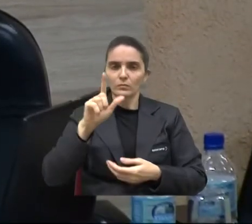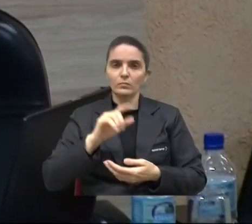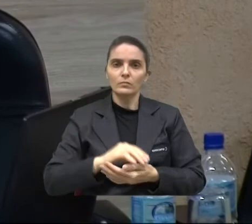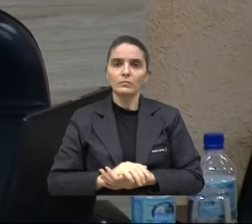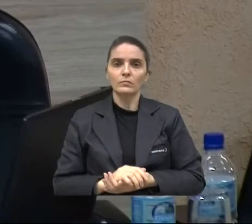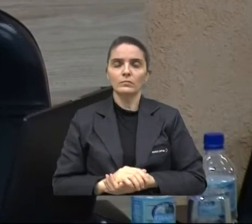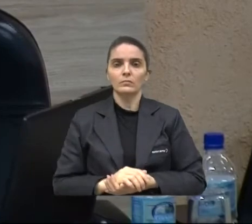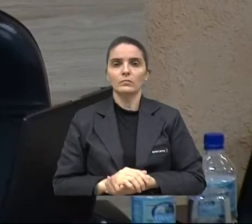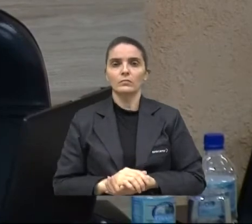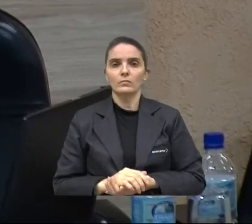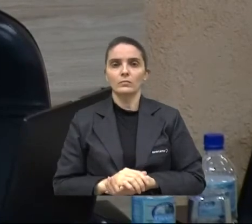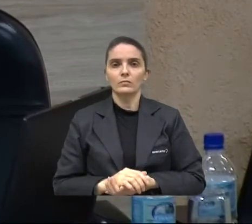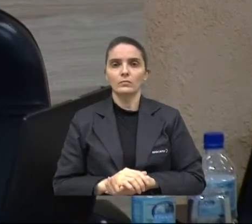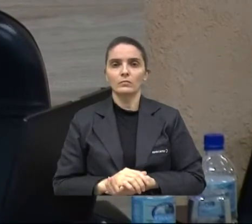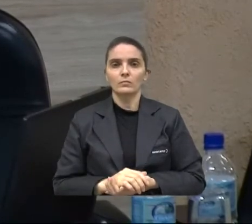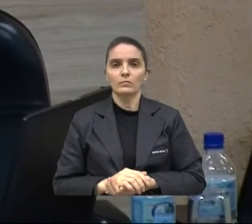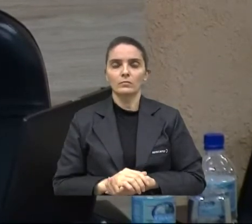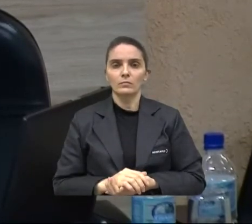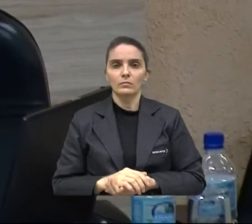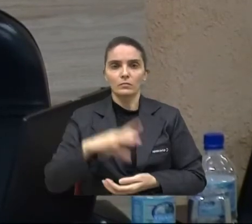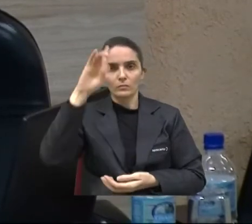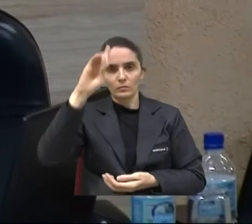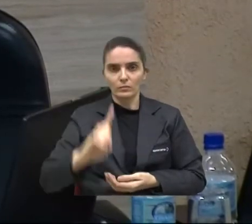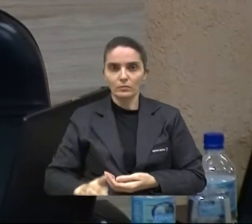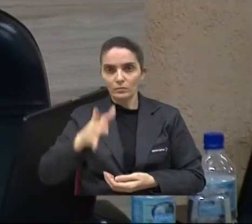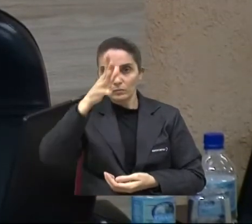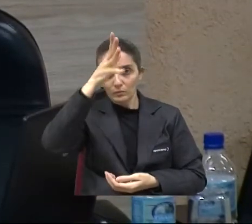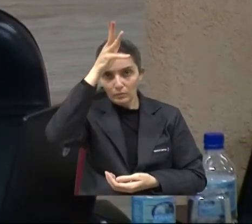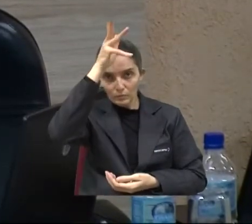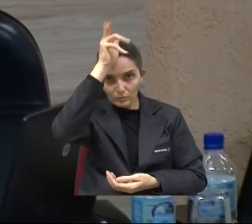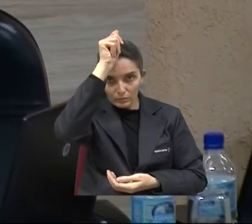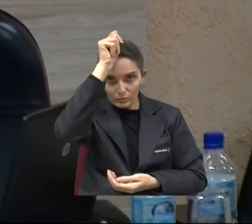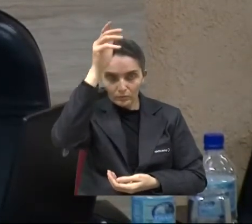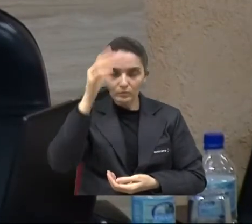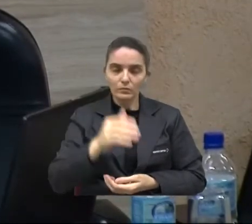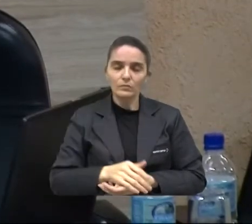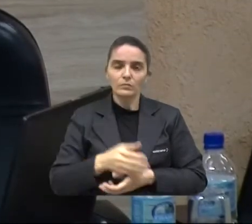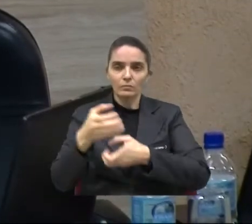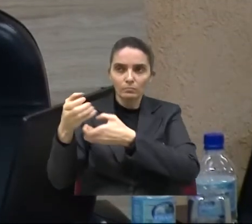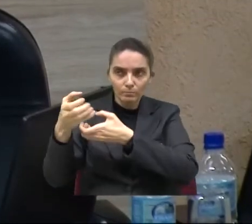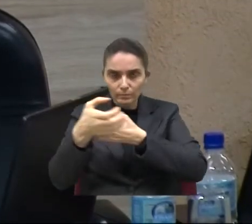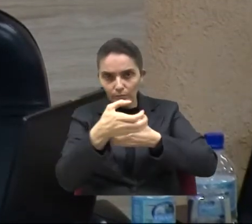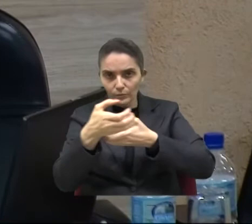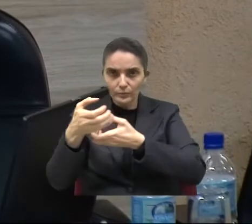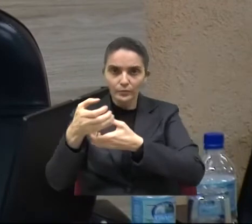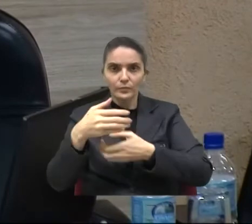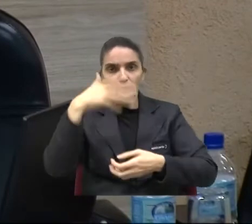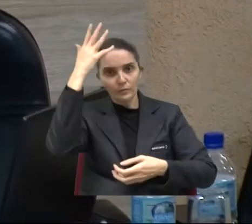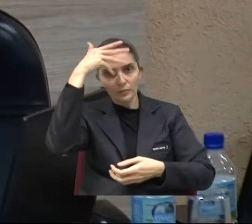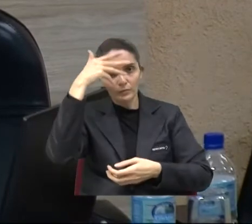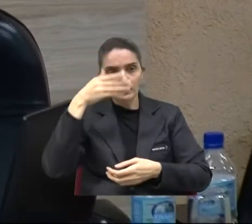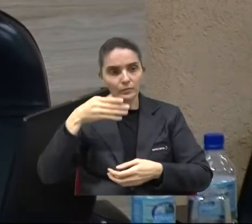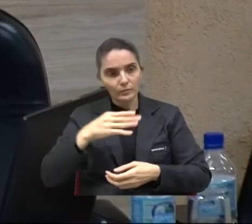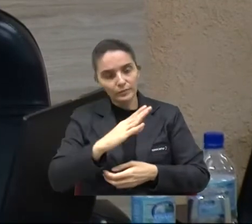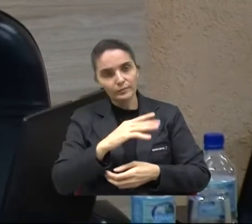na parte da direção do Corpo de Bombeiros, e que retorna, e fui dizer a ele que o bom filho a casa